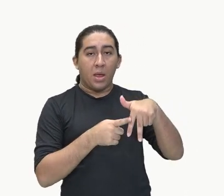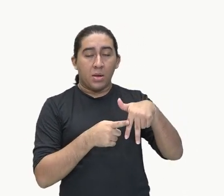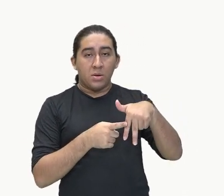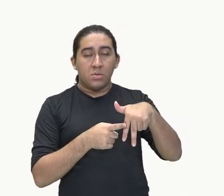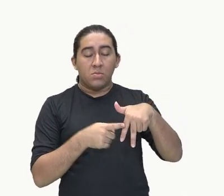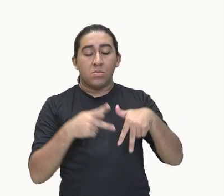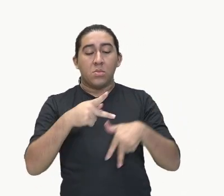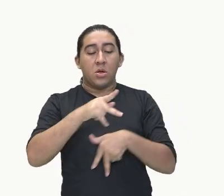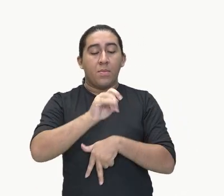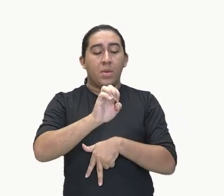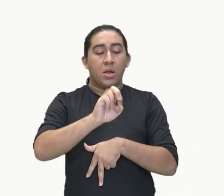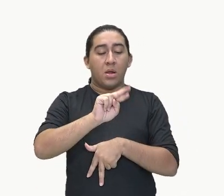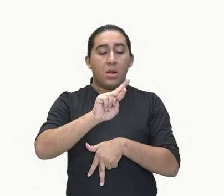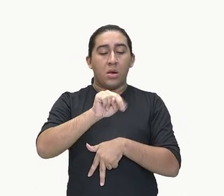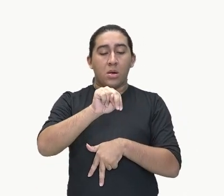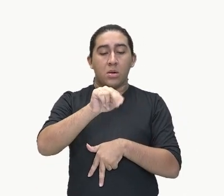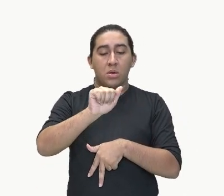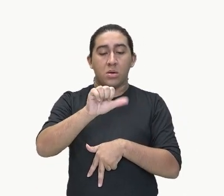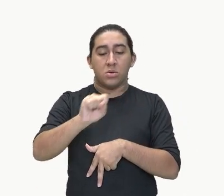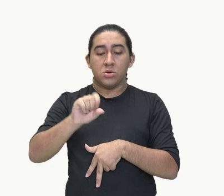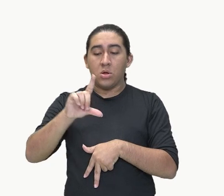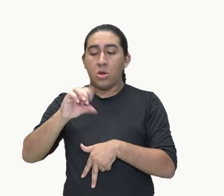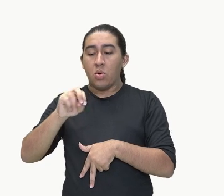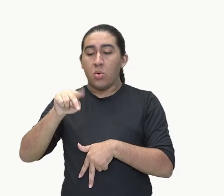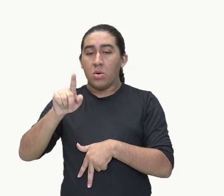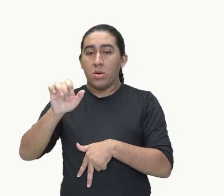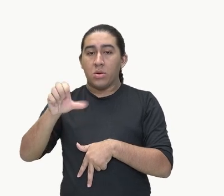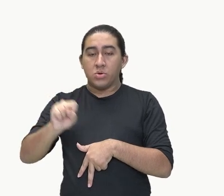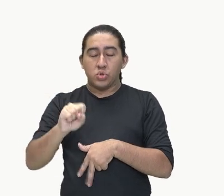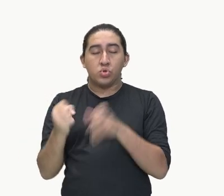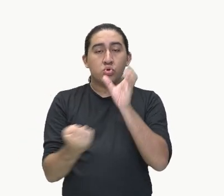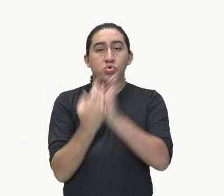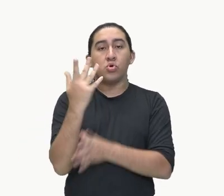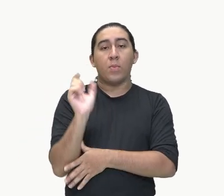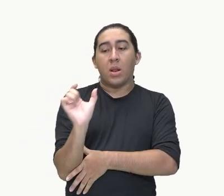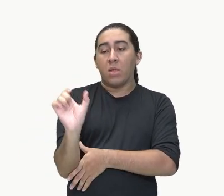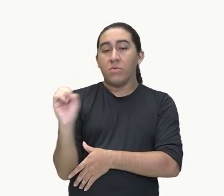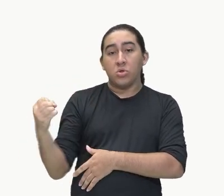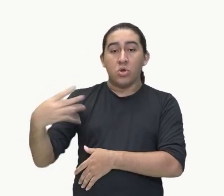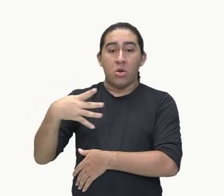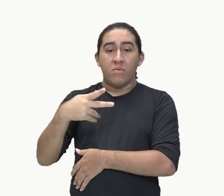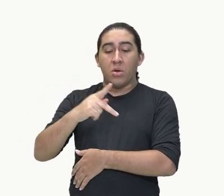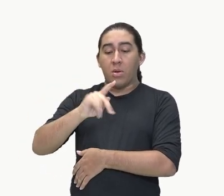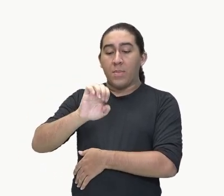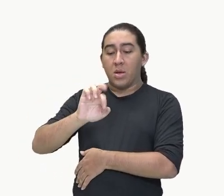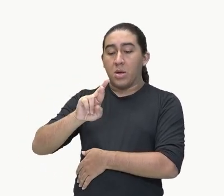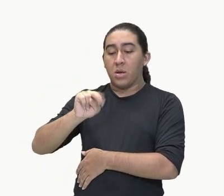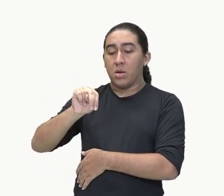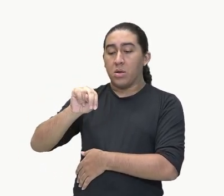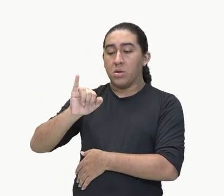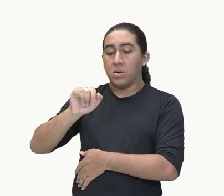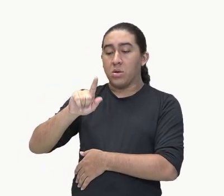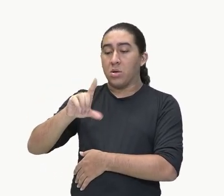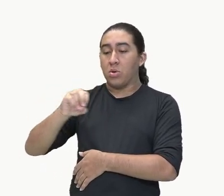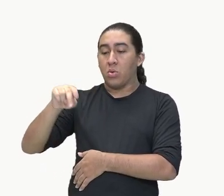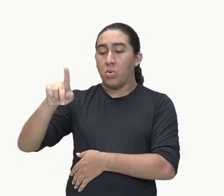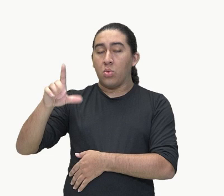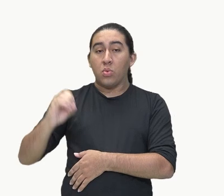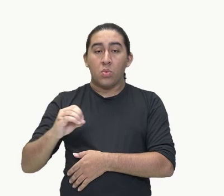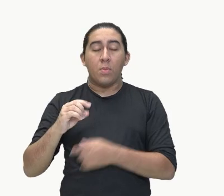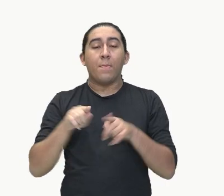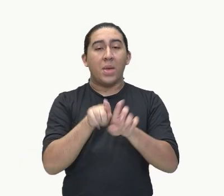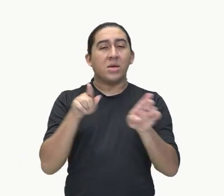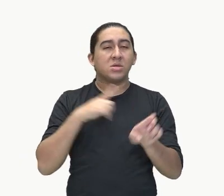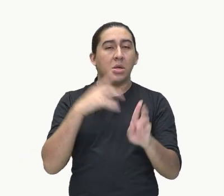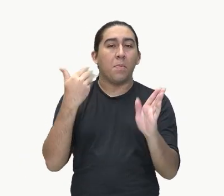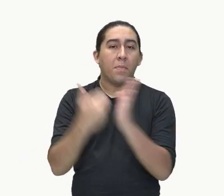aqui, para formar pernilongo, foi formado pernilongo, essa palavra composta, mas houve perda de